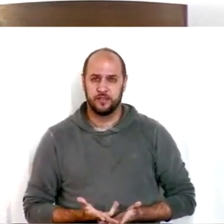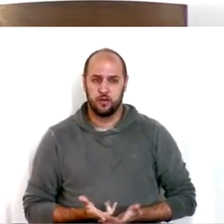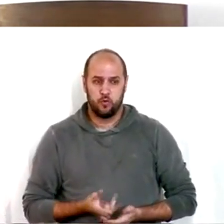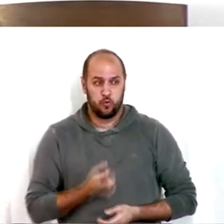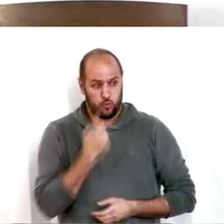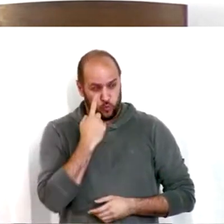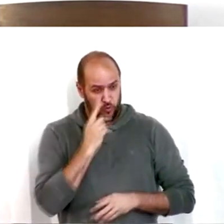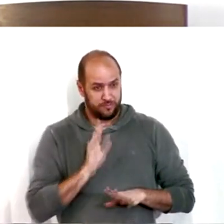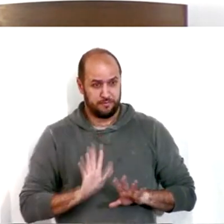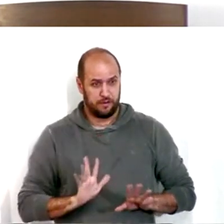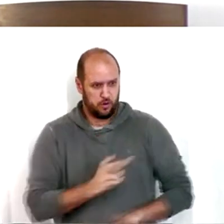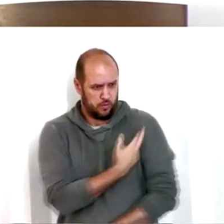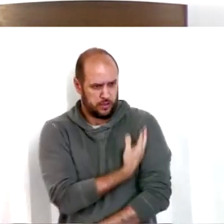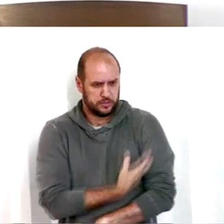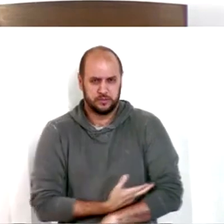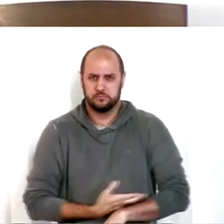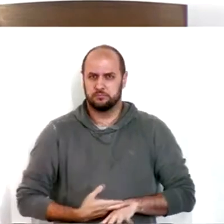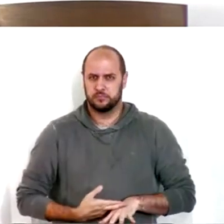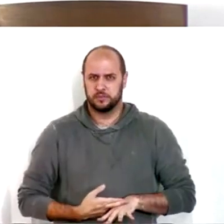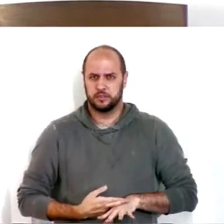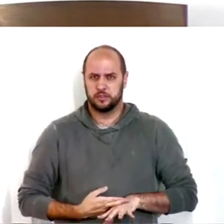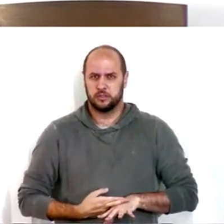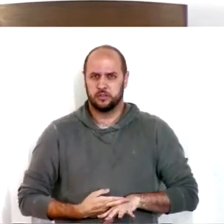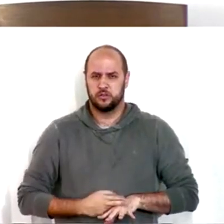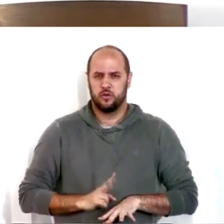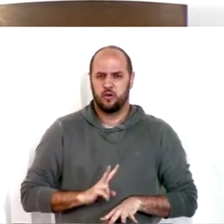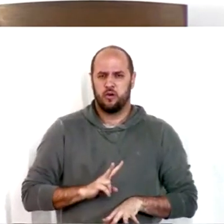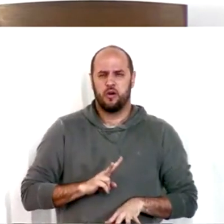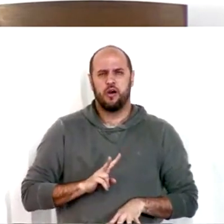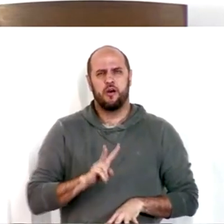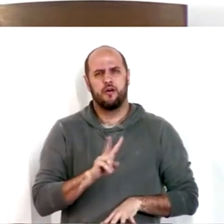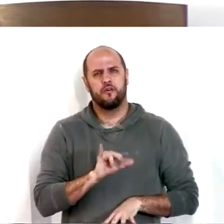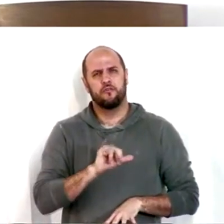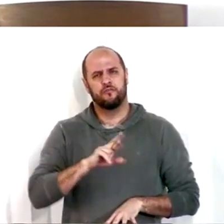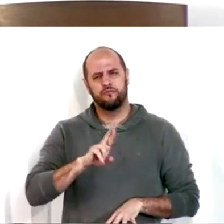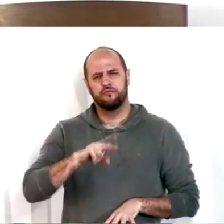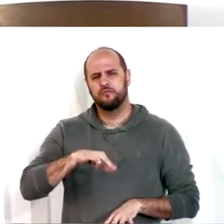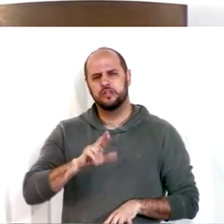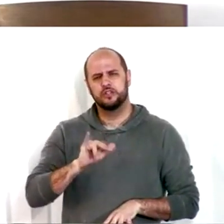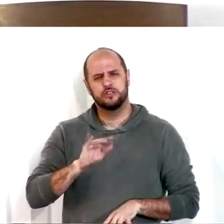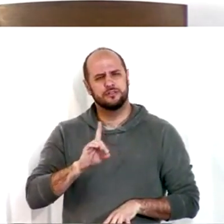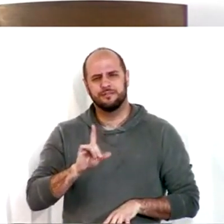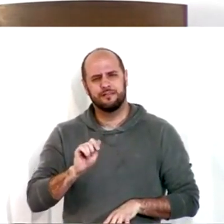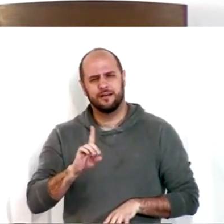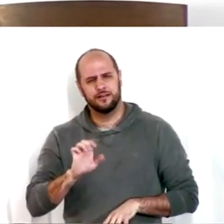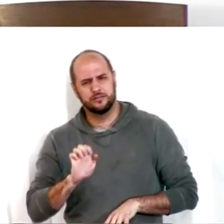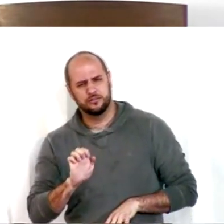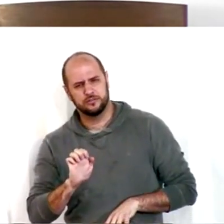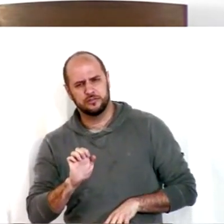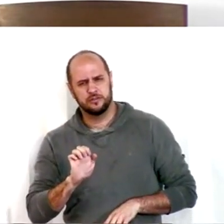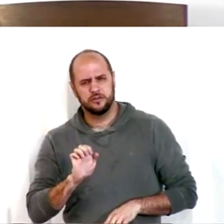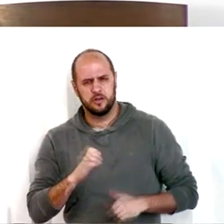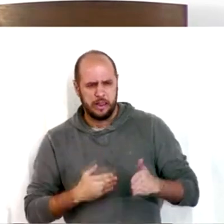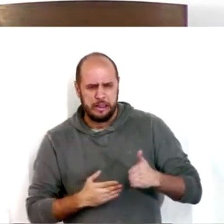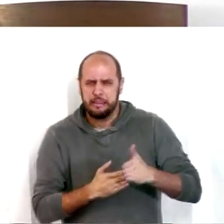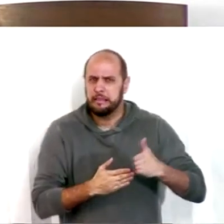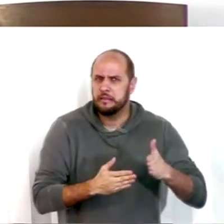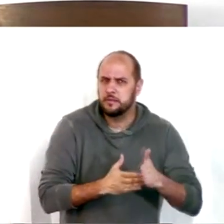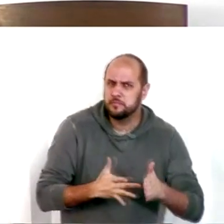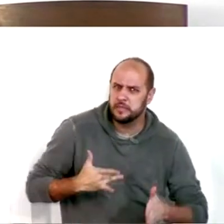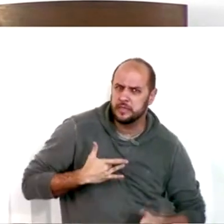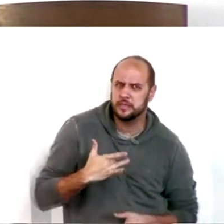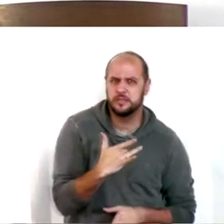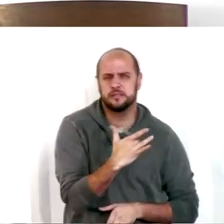o pudor, a virgindade, o respeito, os limites saudáveis para